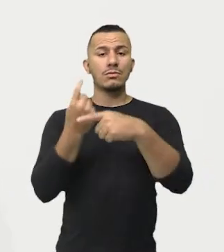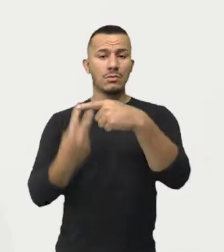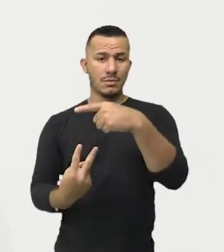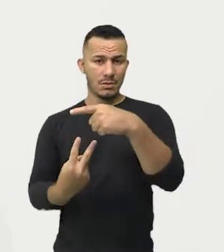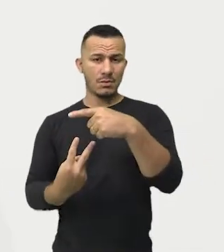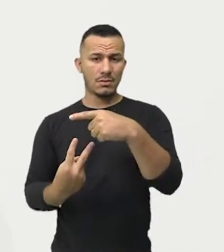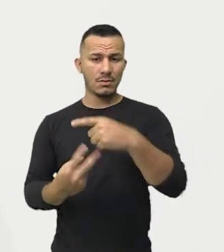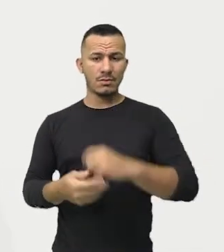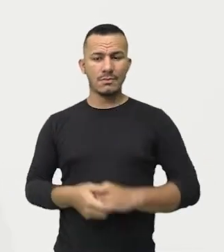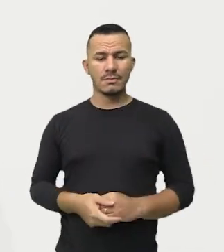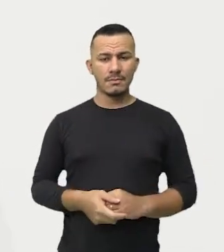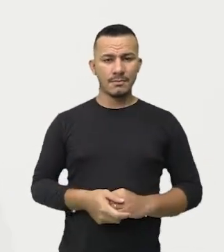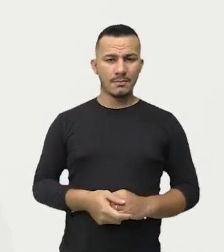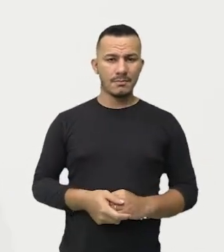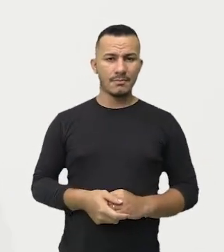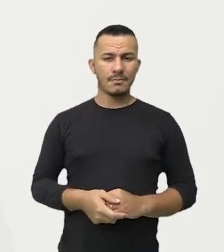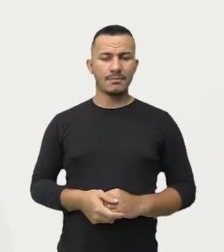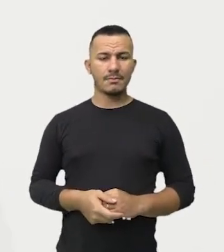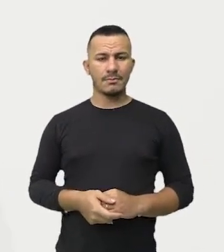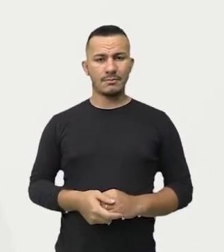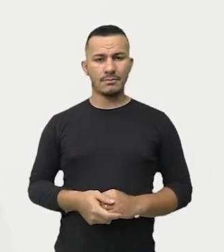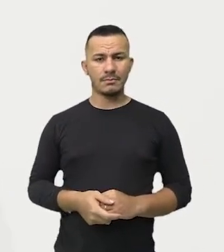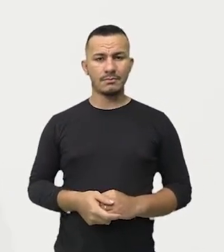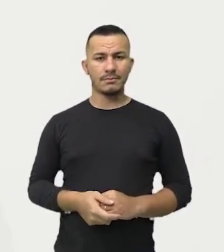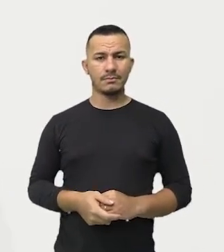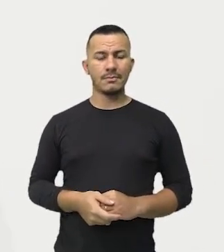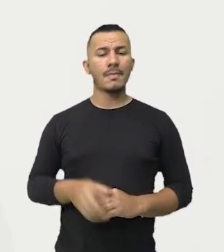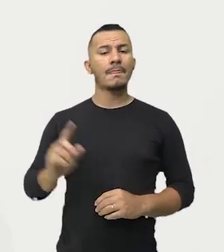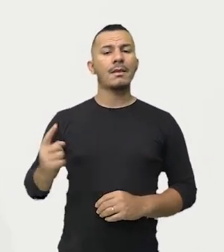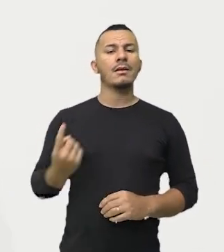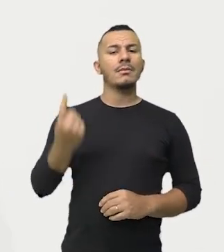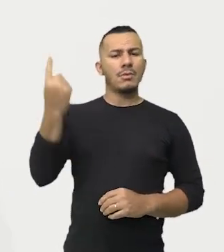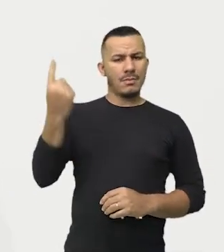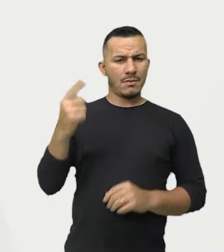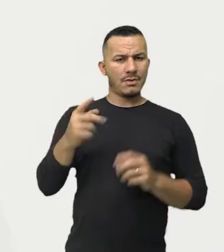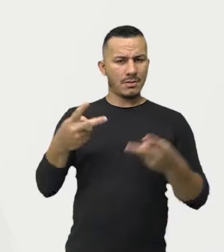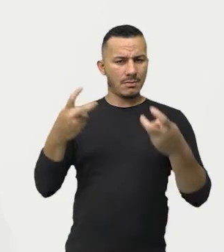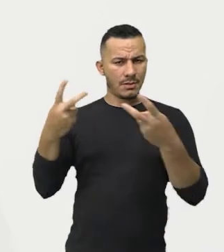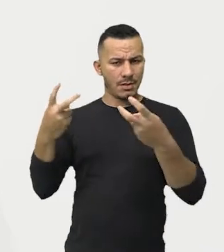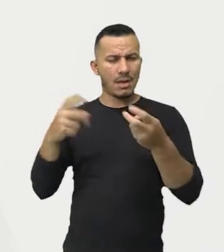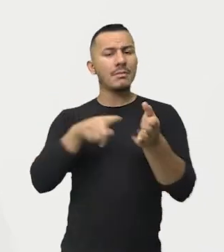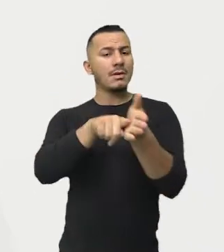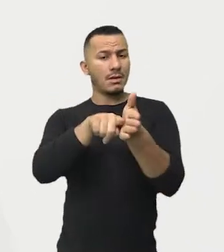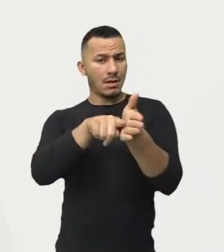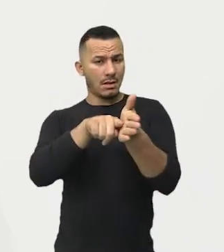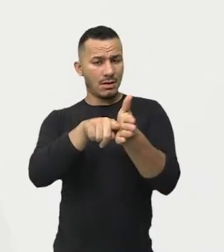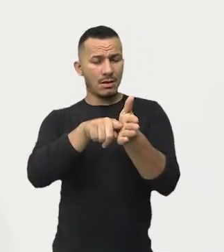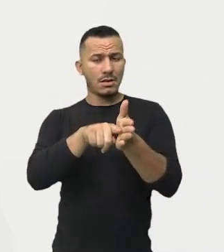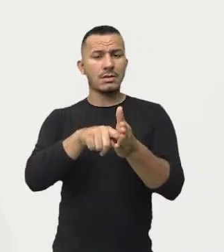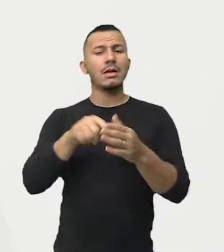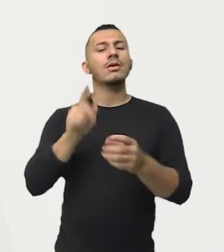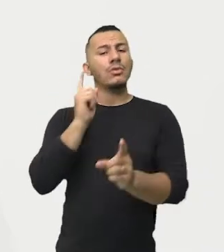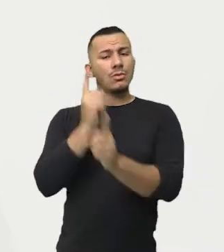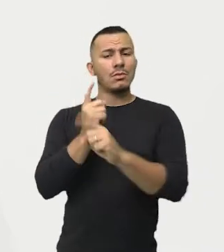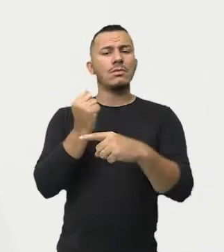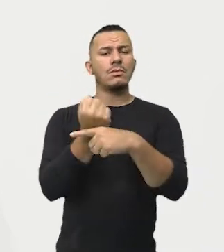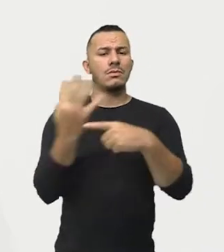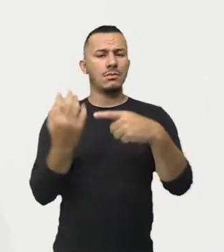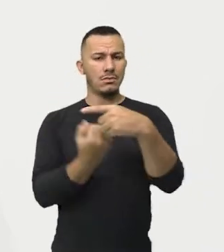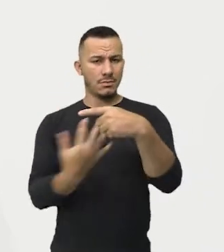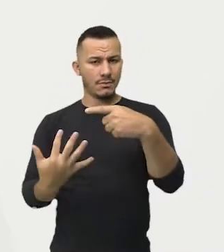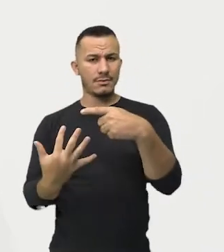2? Pessoal, primeira coisa que a gente tem que analisar quando a gente vai representar uma fração, olha aqui para o